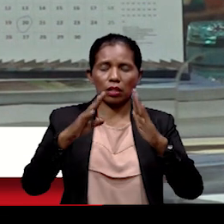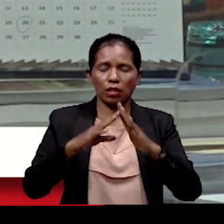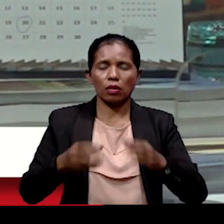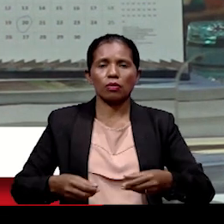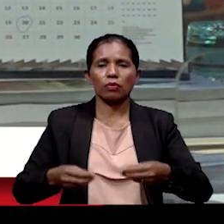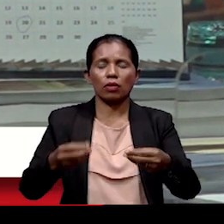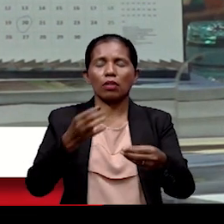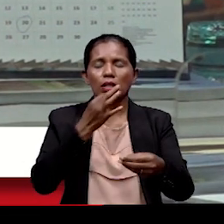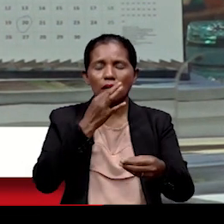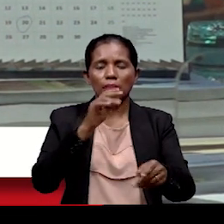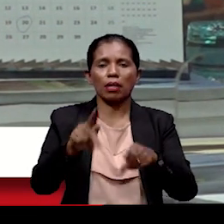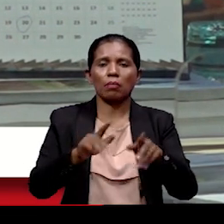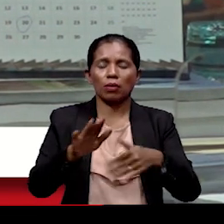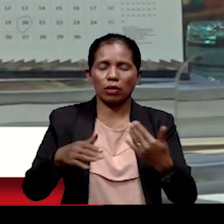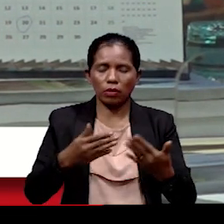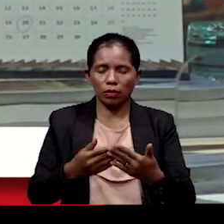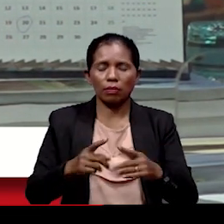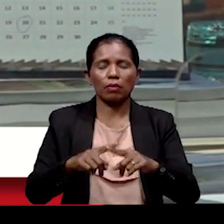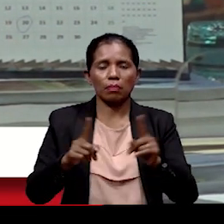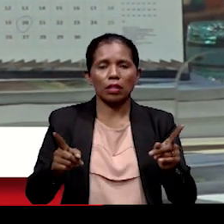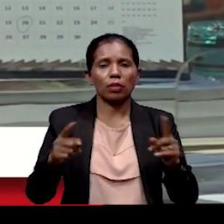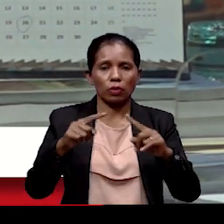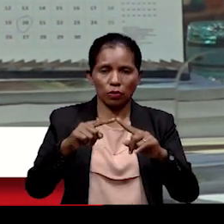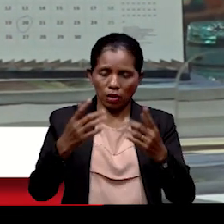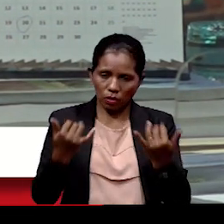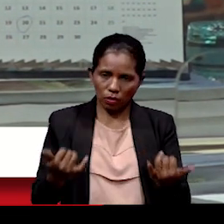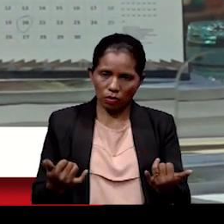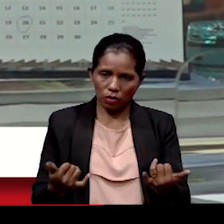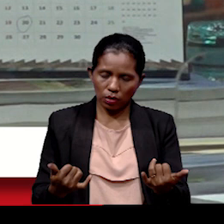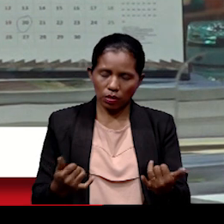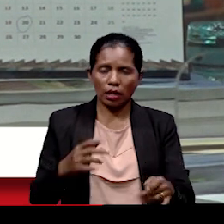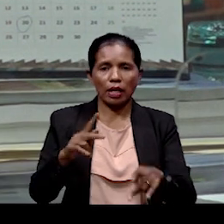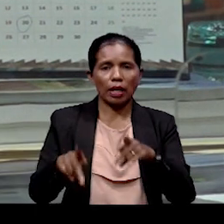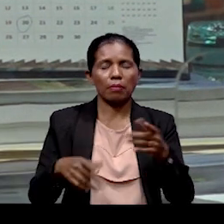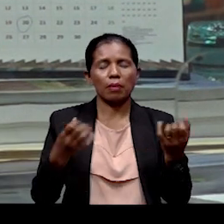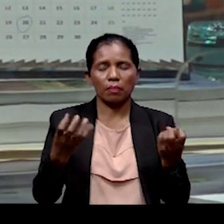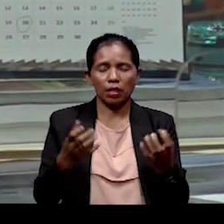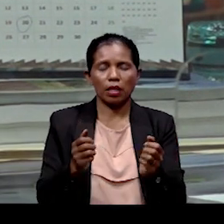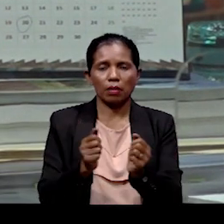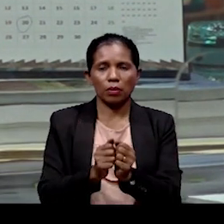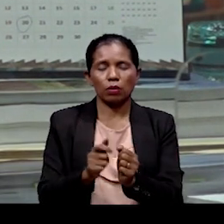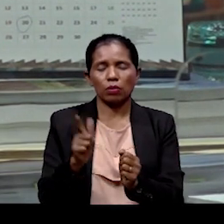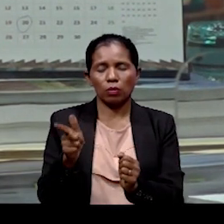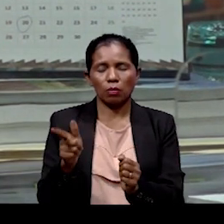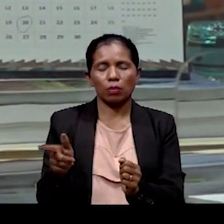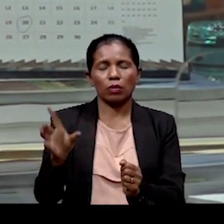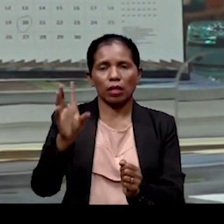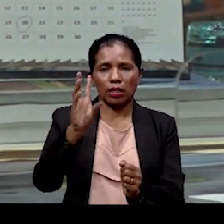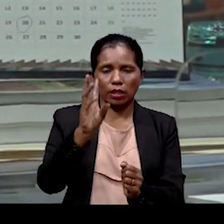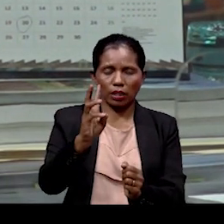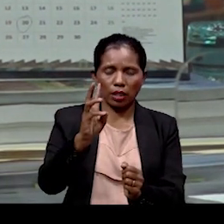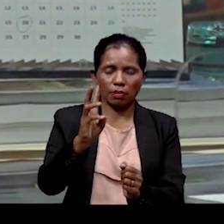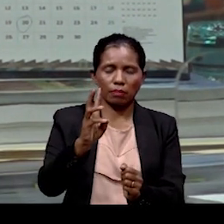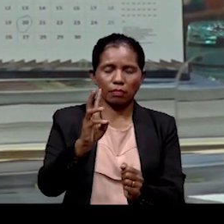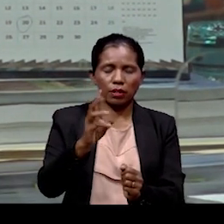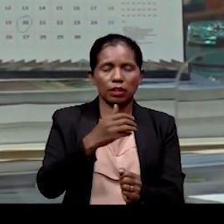a população. Mas beto hoje reclamantes rihun rualun resinem sedok simo.